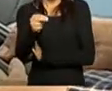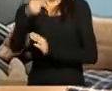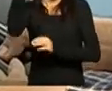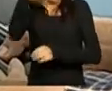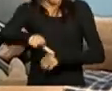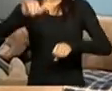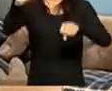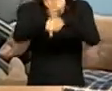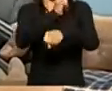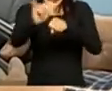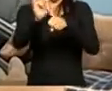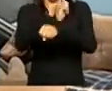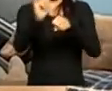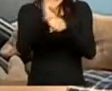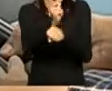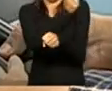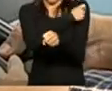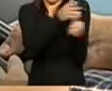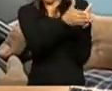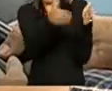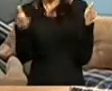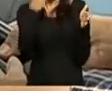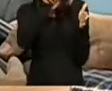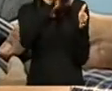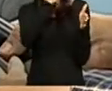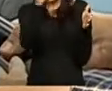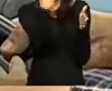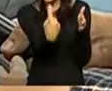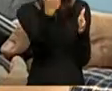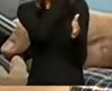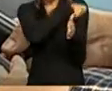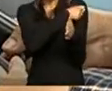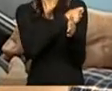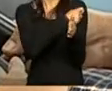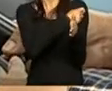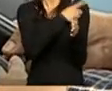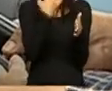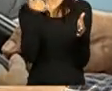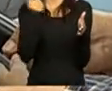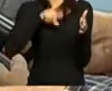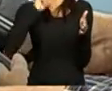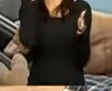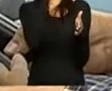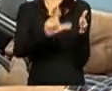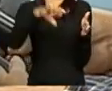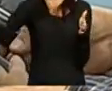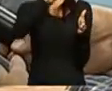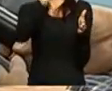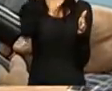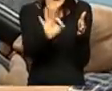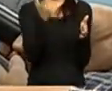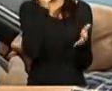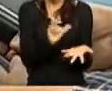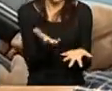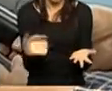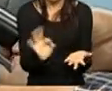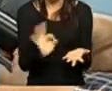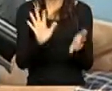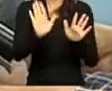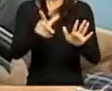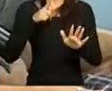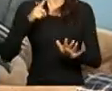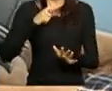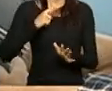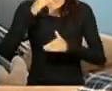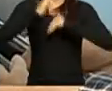uma estratégia de fazer com que não se tem apenas a vacinação no dia porque é muito provavelmente nós não conseguiríamos atingir 95% Mas nós vamos ter os